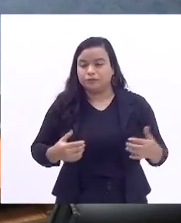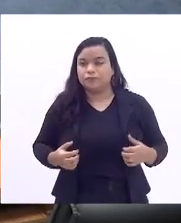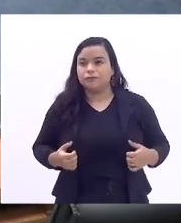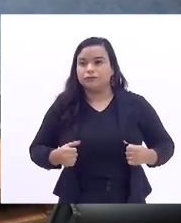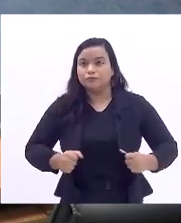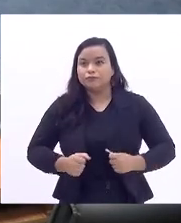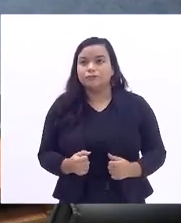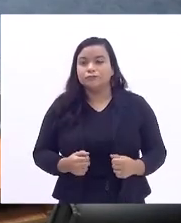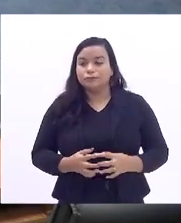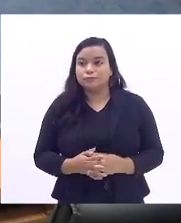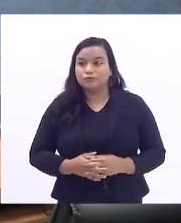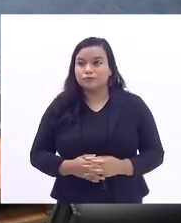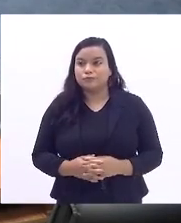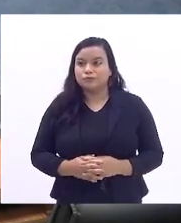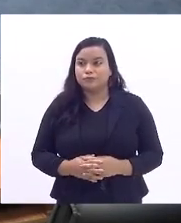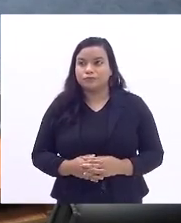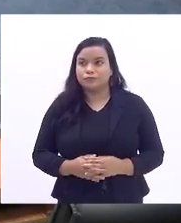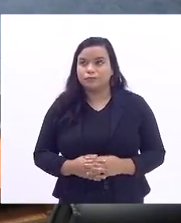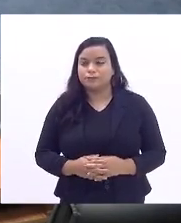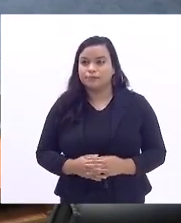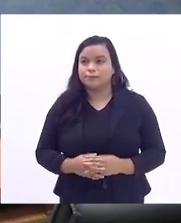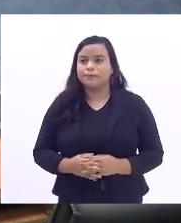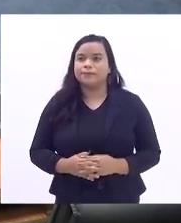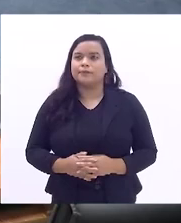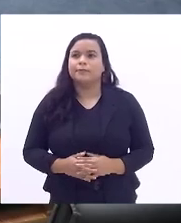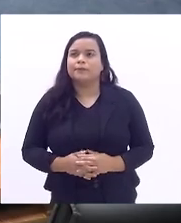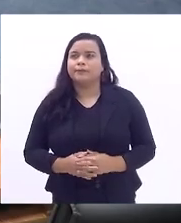a mensagem